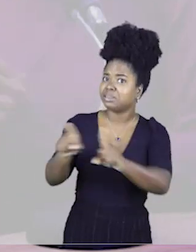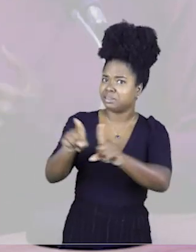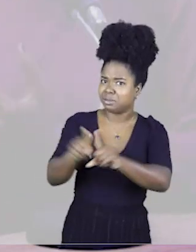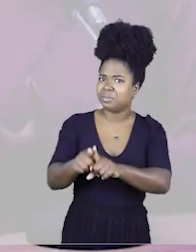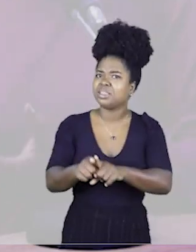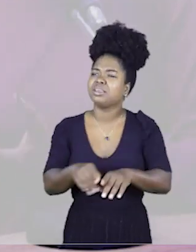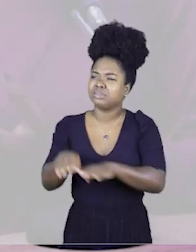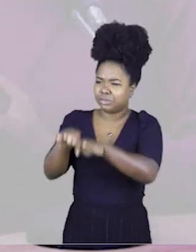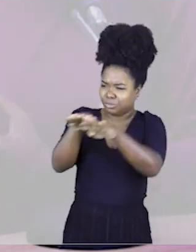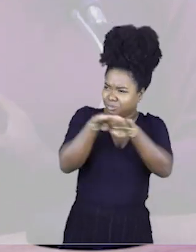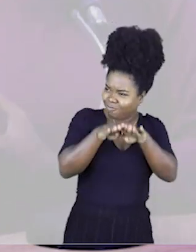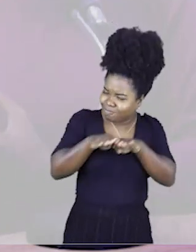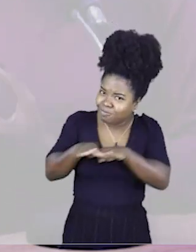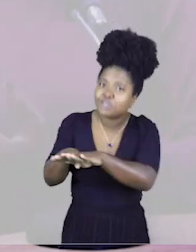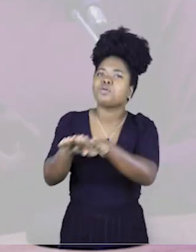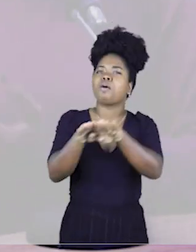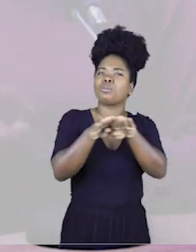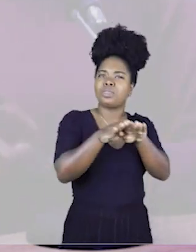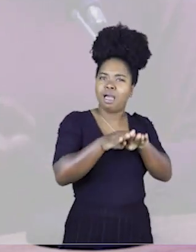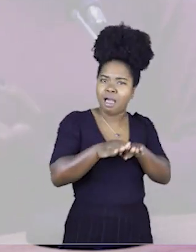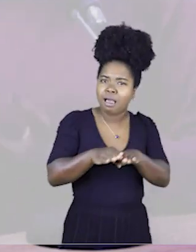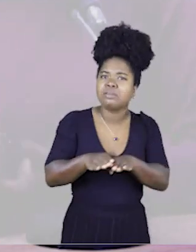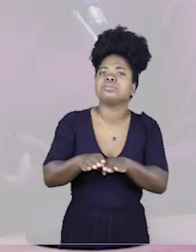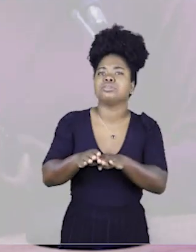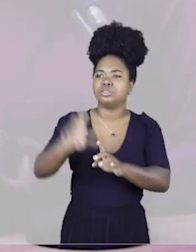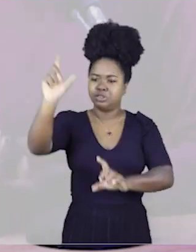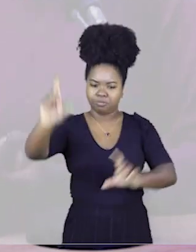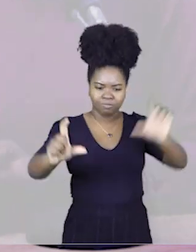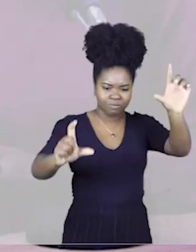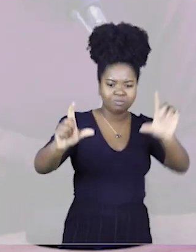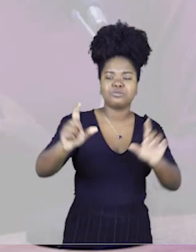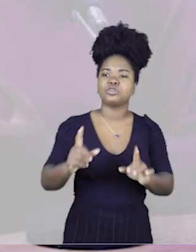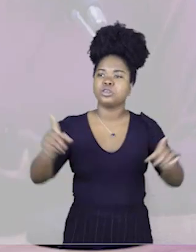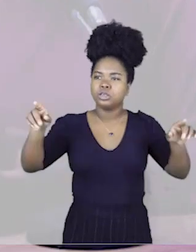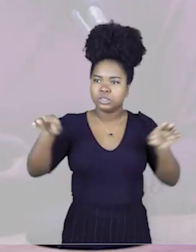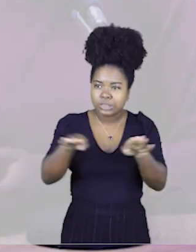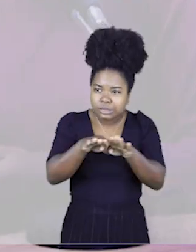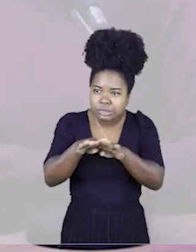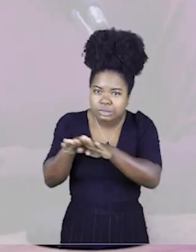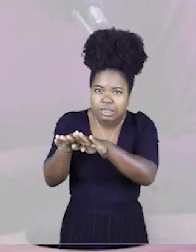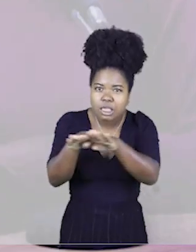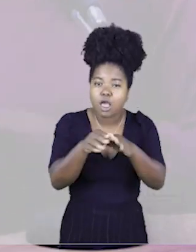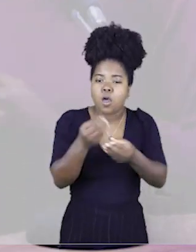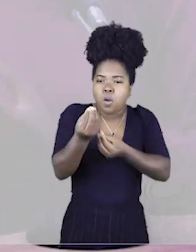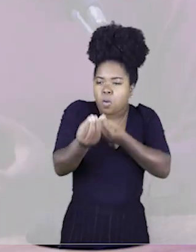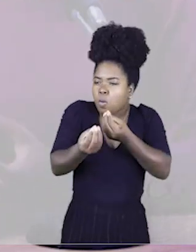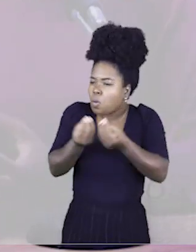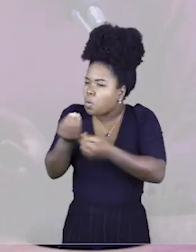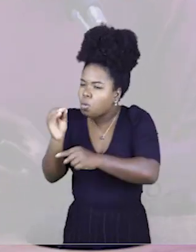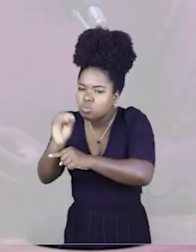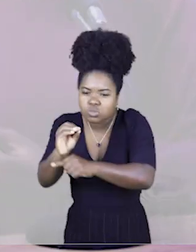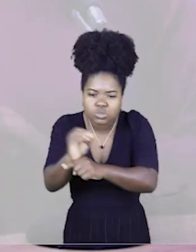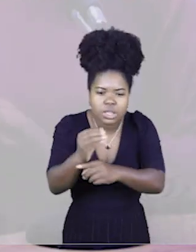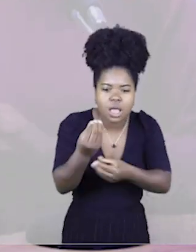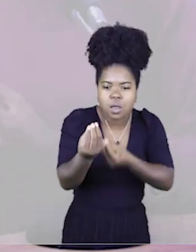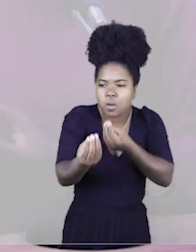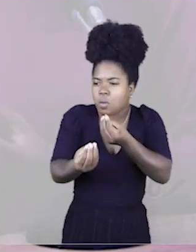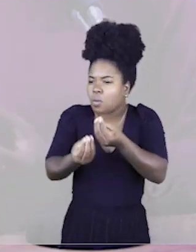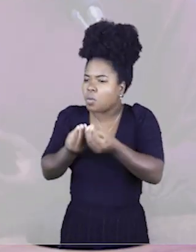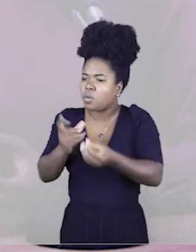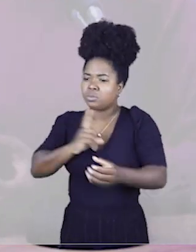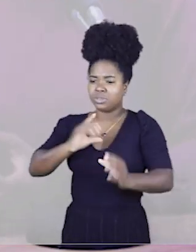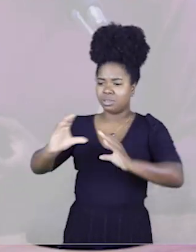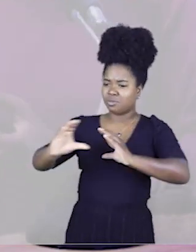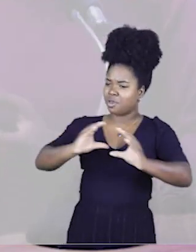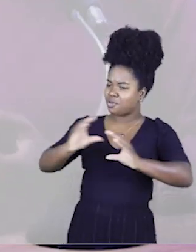é desse encontro nosso, o encontro meu com o outro, né? Como tratar como estabelecer ali um espaço